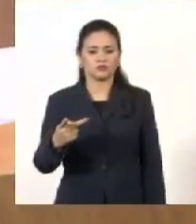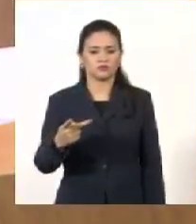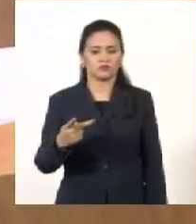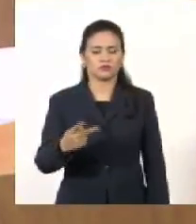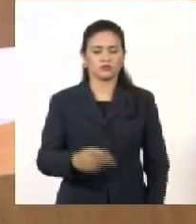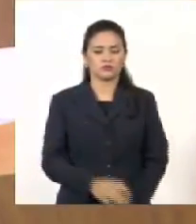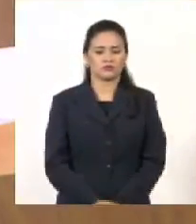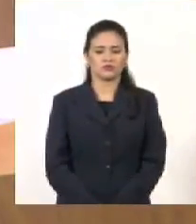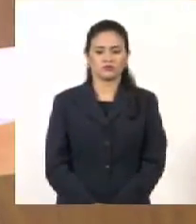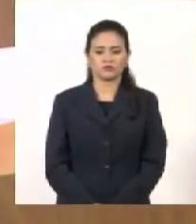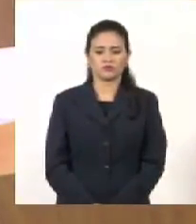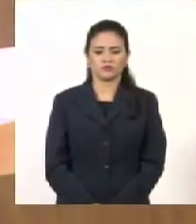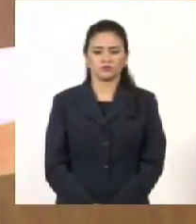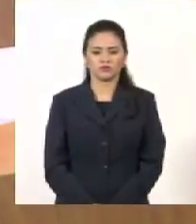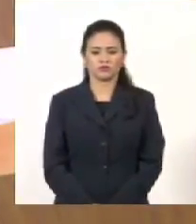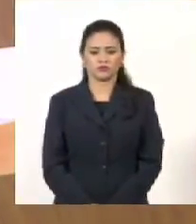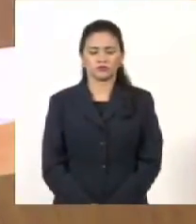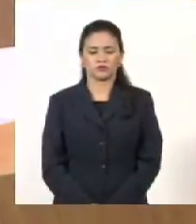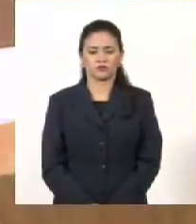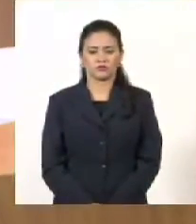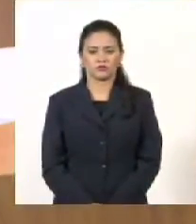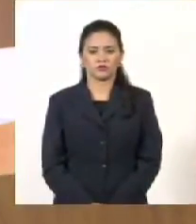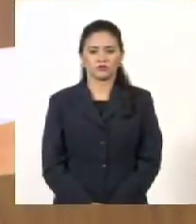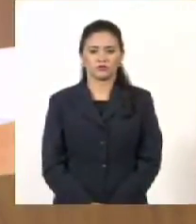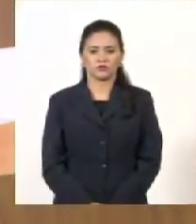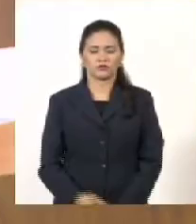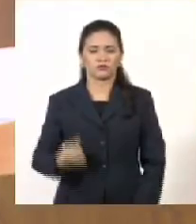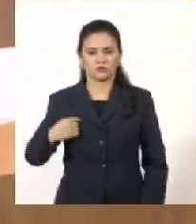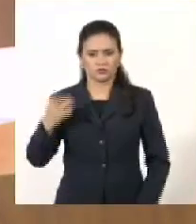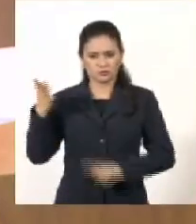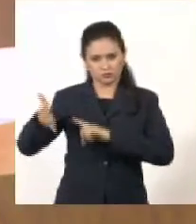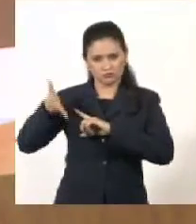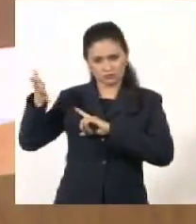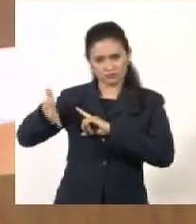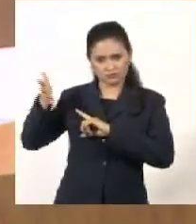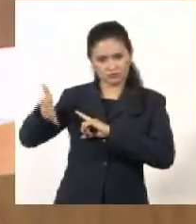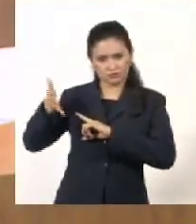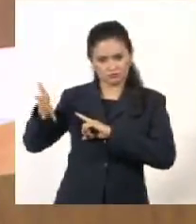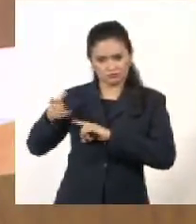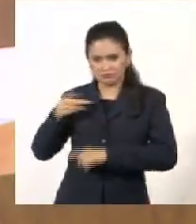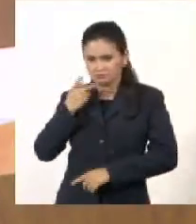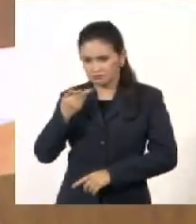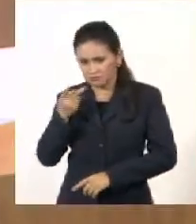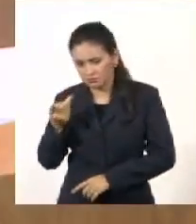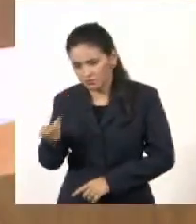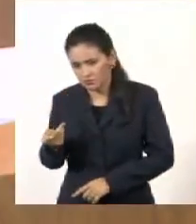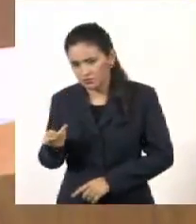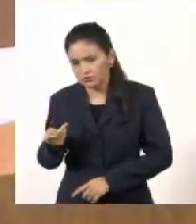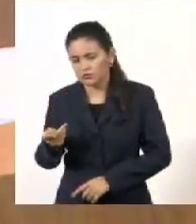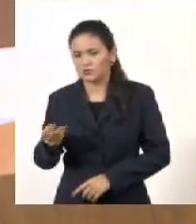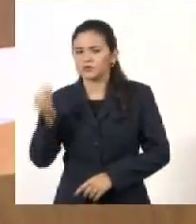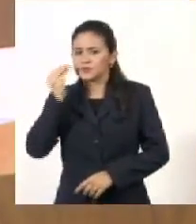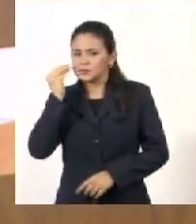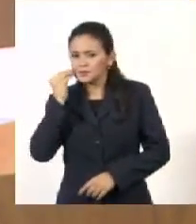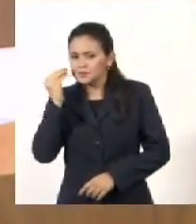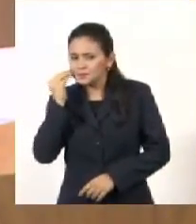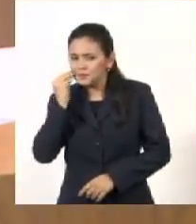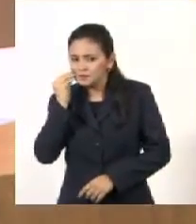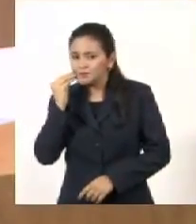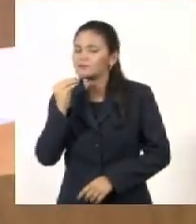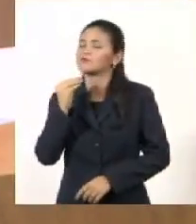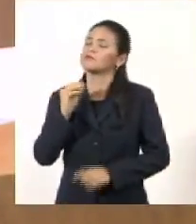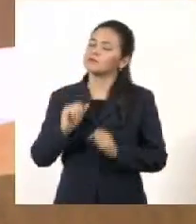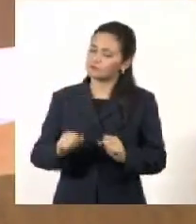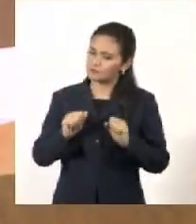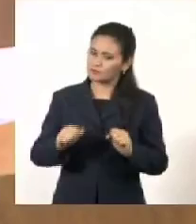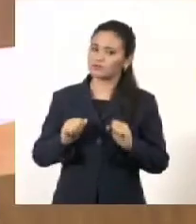homem de trazer para essa tribuna coisas que eu não possa provar. E ele vai ter que me respeitar